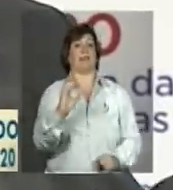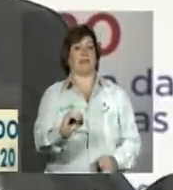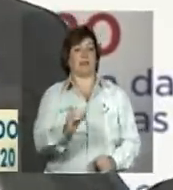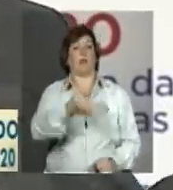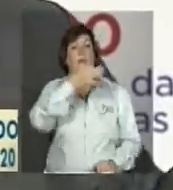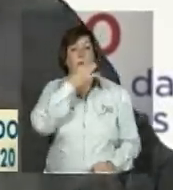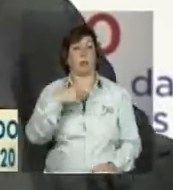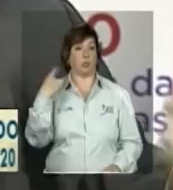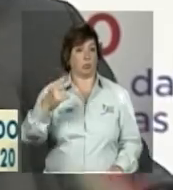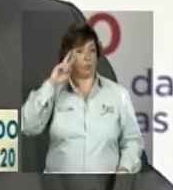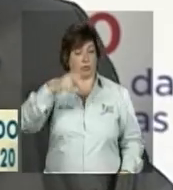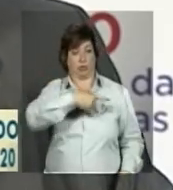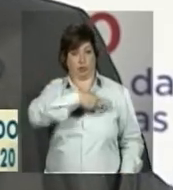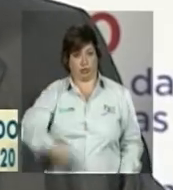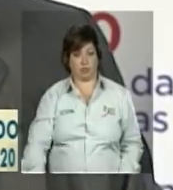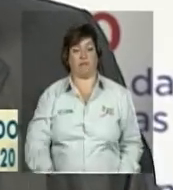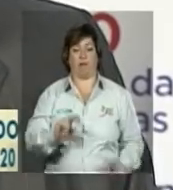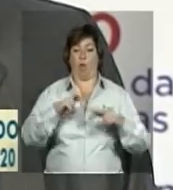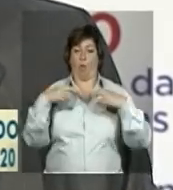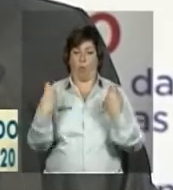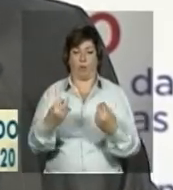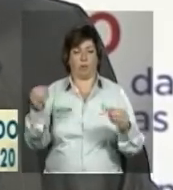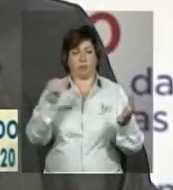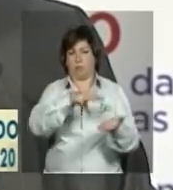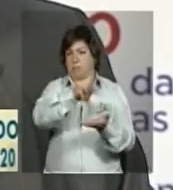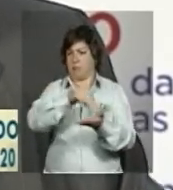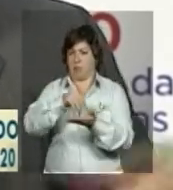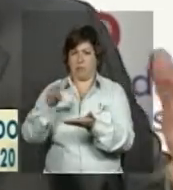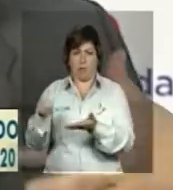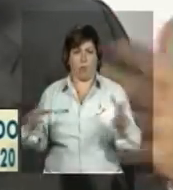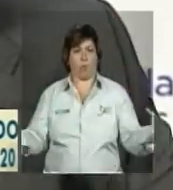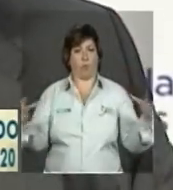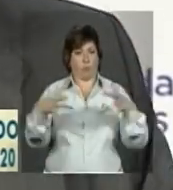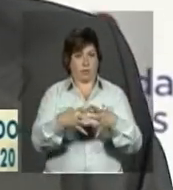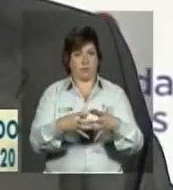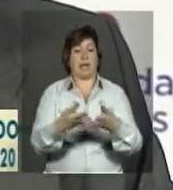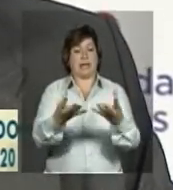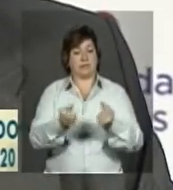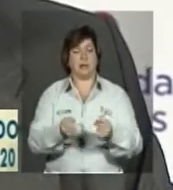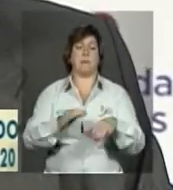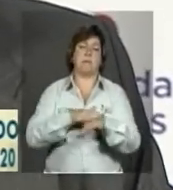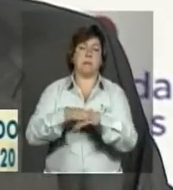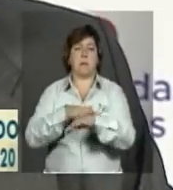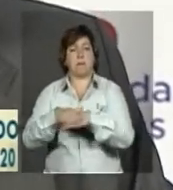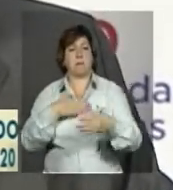recomendações que os chefes de Estado, nas mesas redondas, receberão e debaterão.